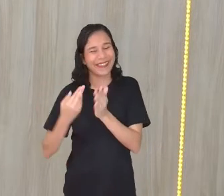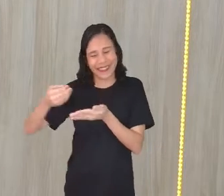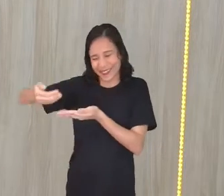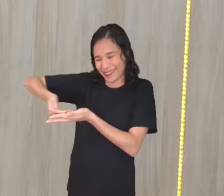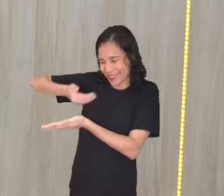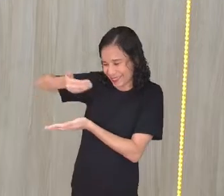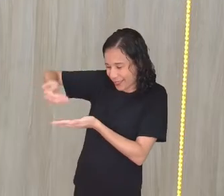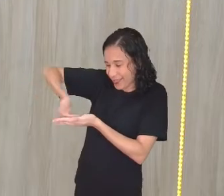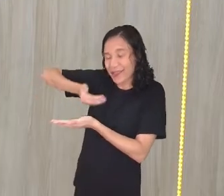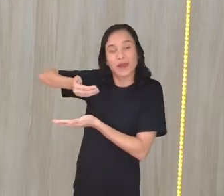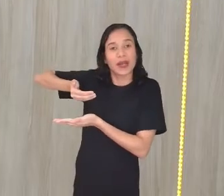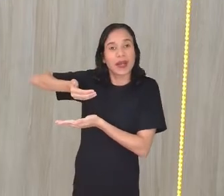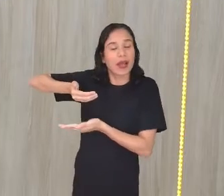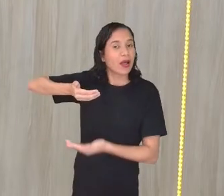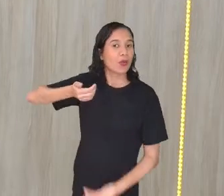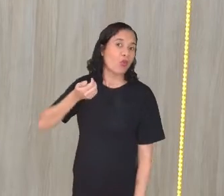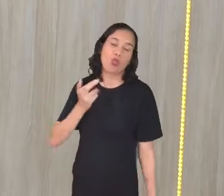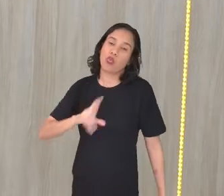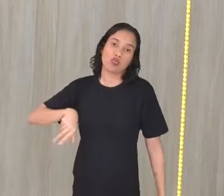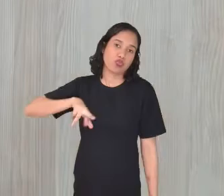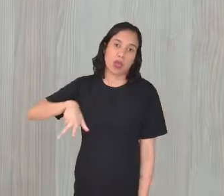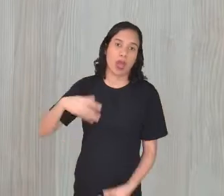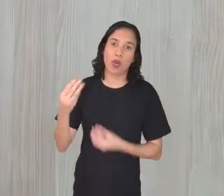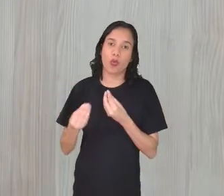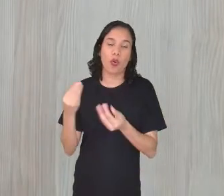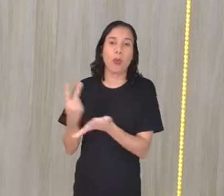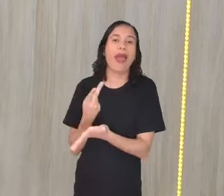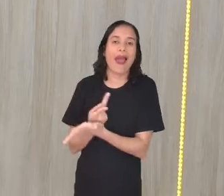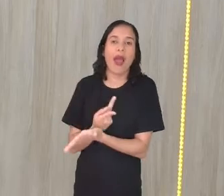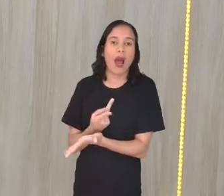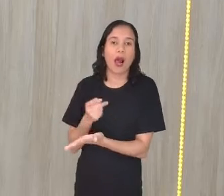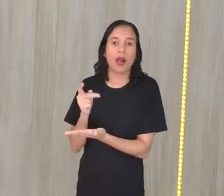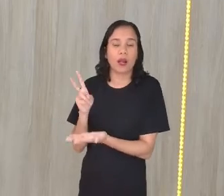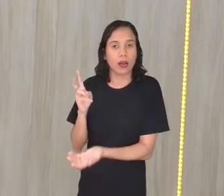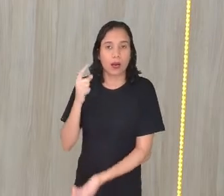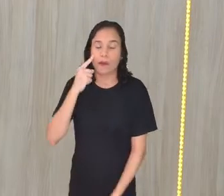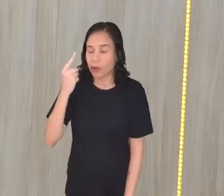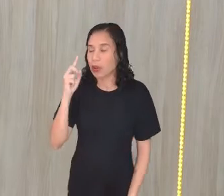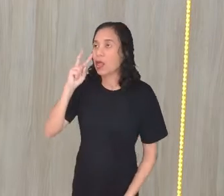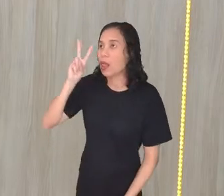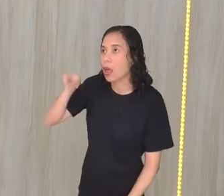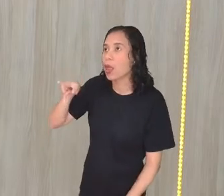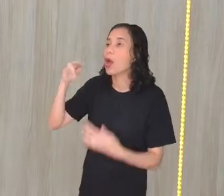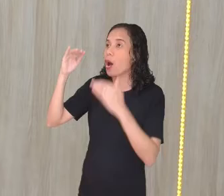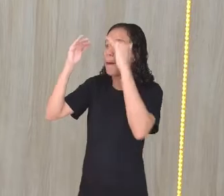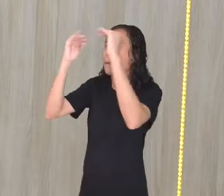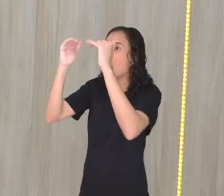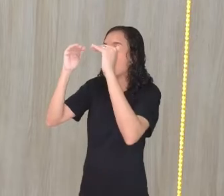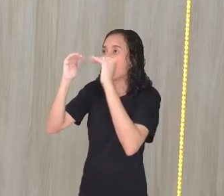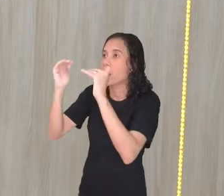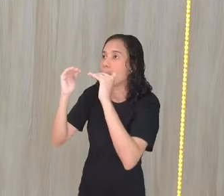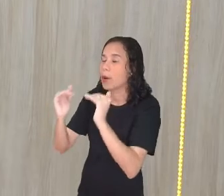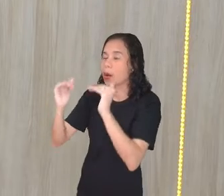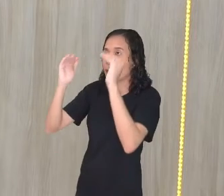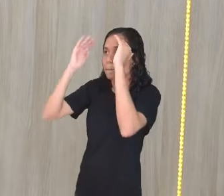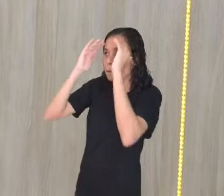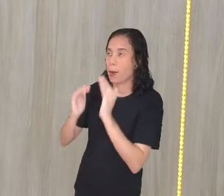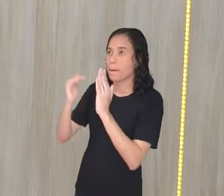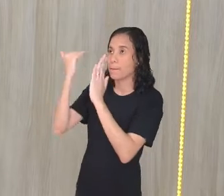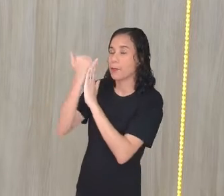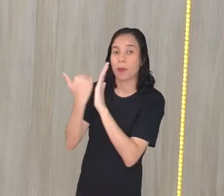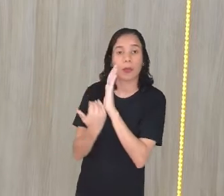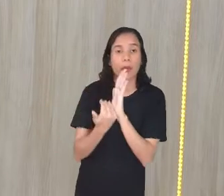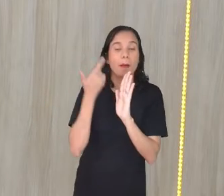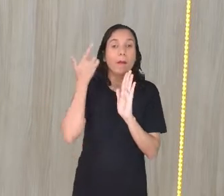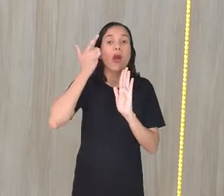receita de sopa, não há margem para erro interpretativo. O que está ali precisa ser cumprido à risca, porque senão não se